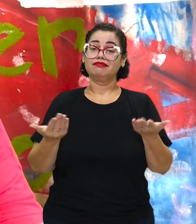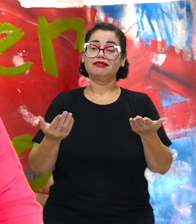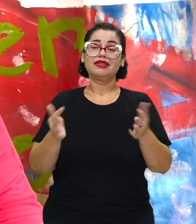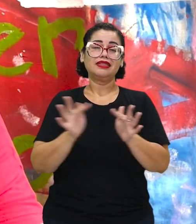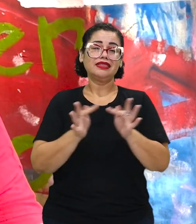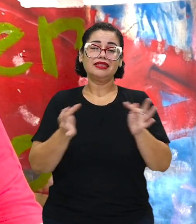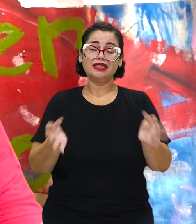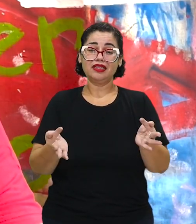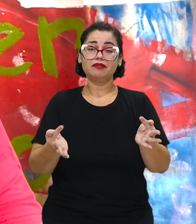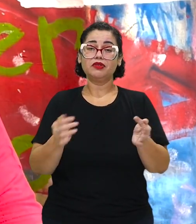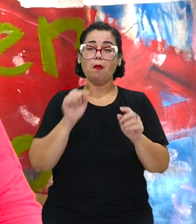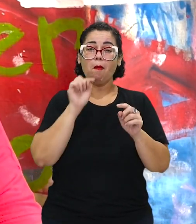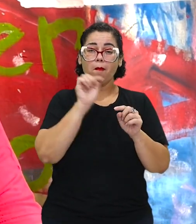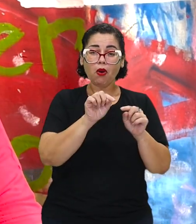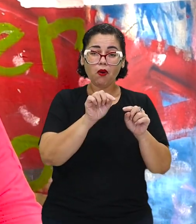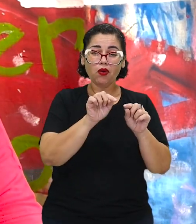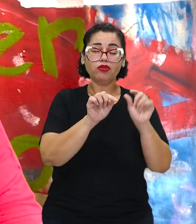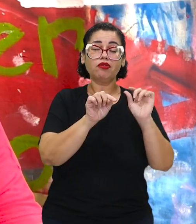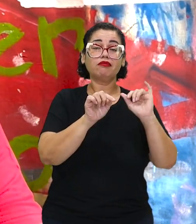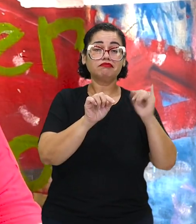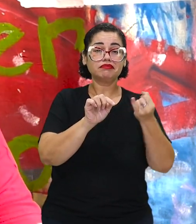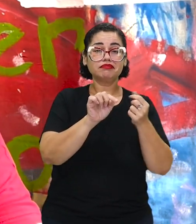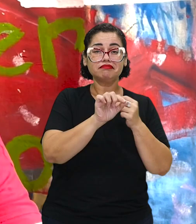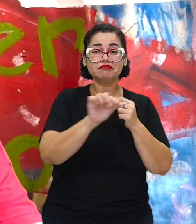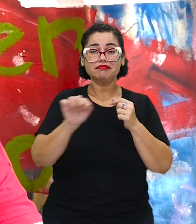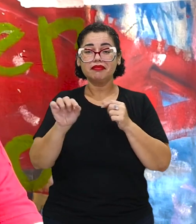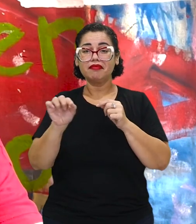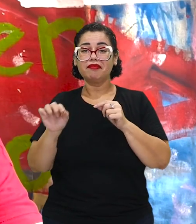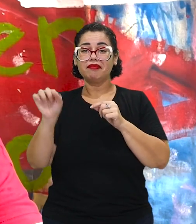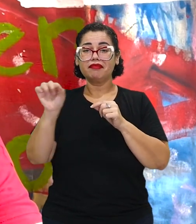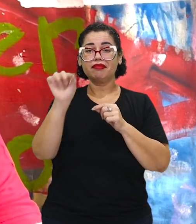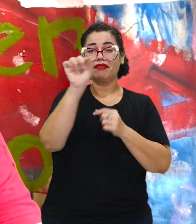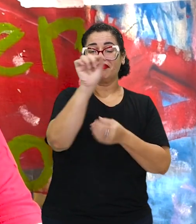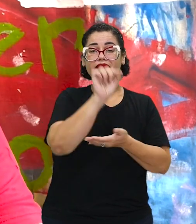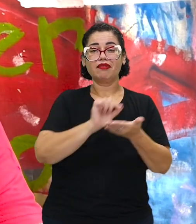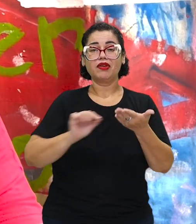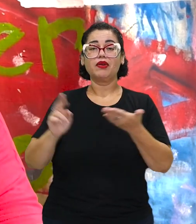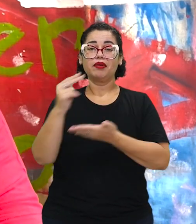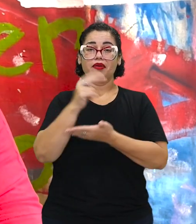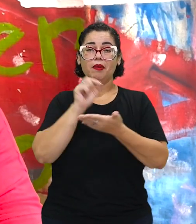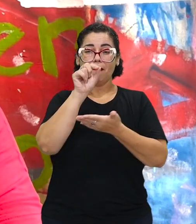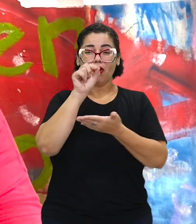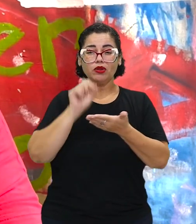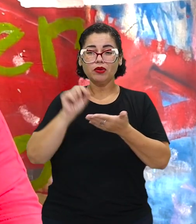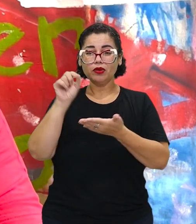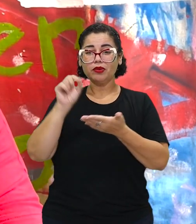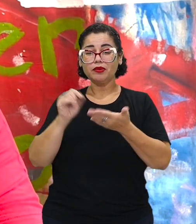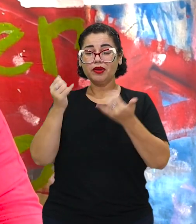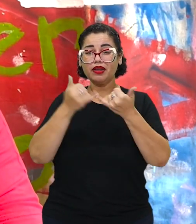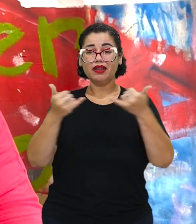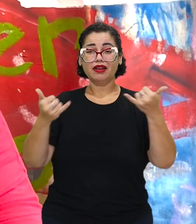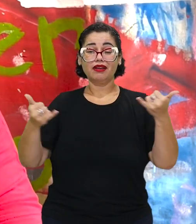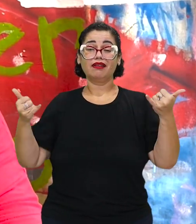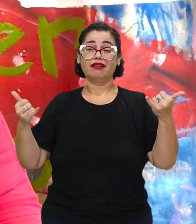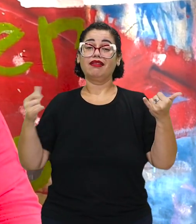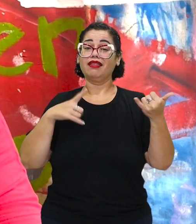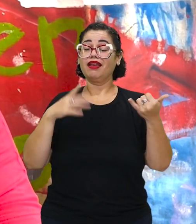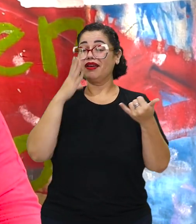não. Então é simples, um ponto faz a linha faz a forma, um ponto